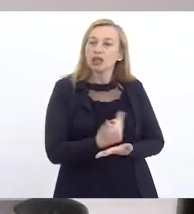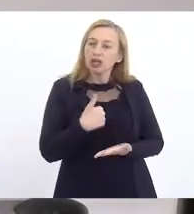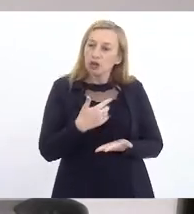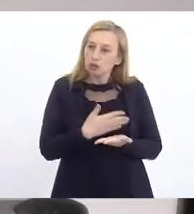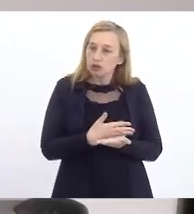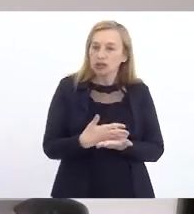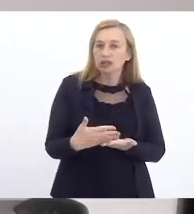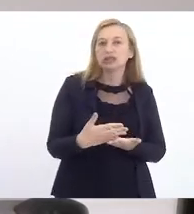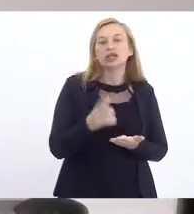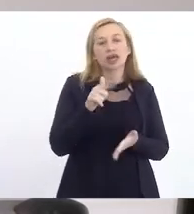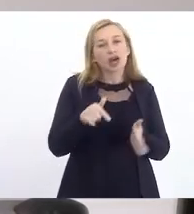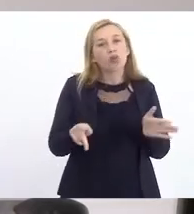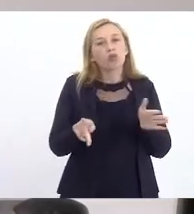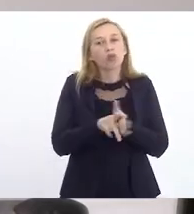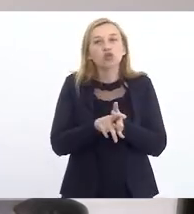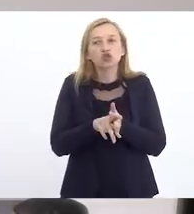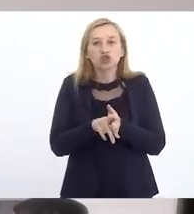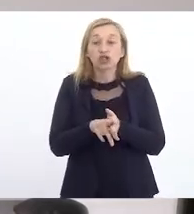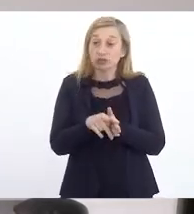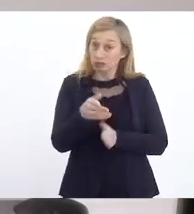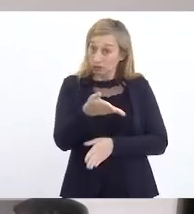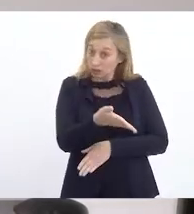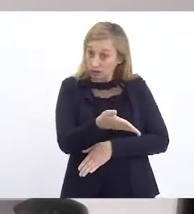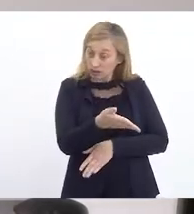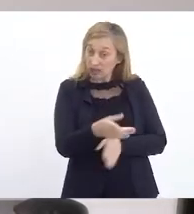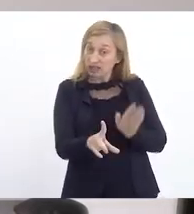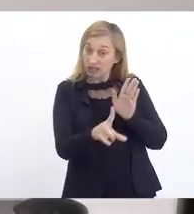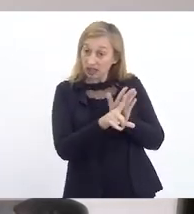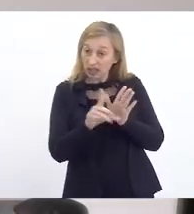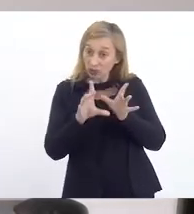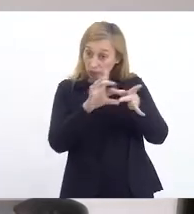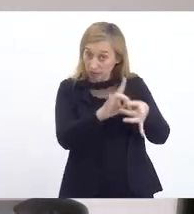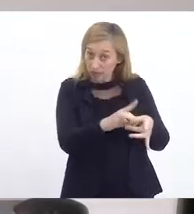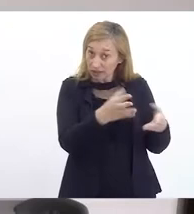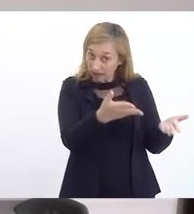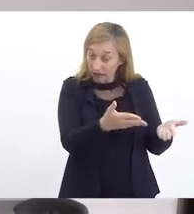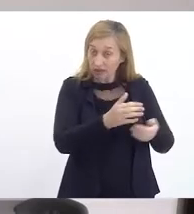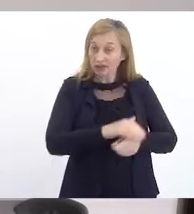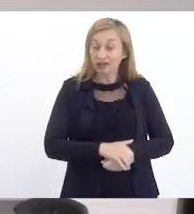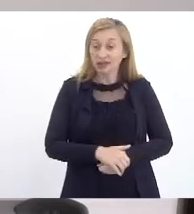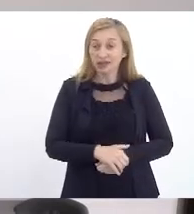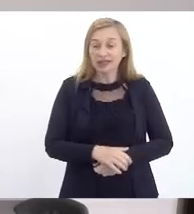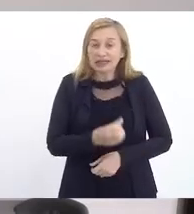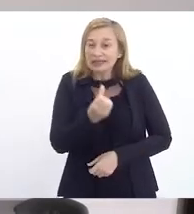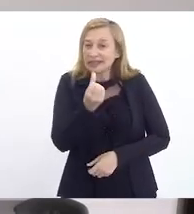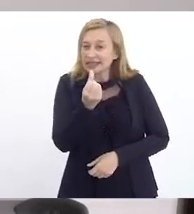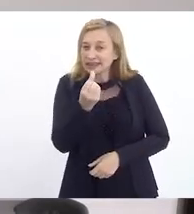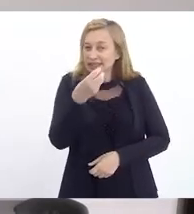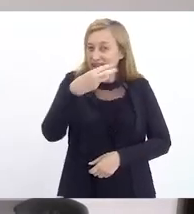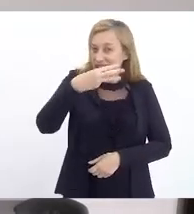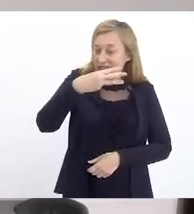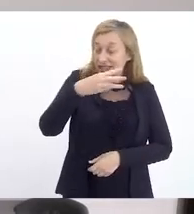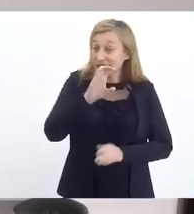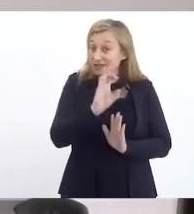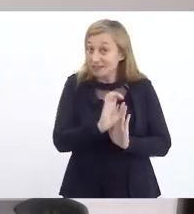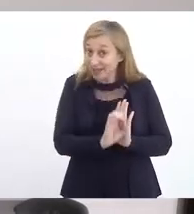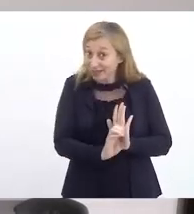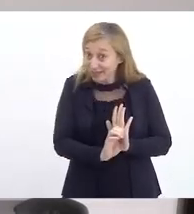que é sobre um projeto como esse de lei complementar, com 63